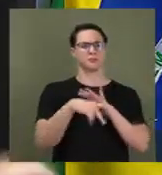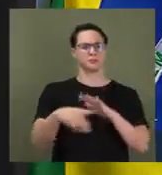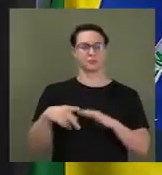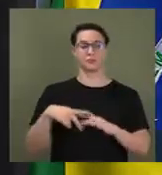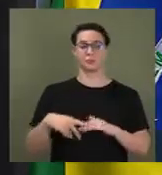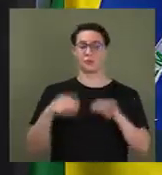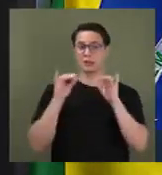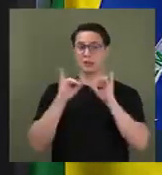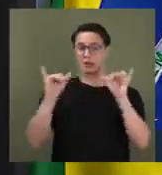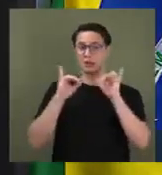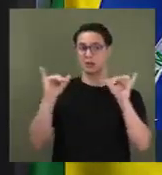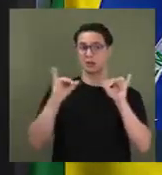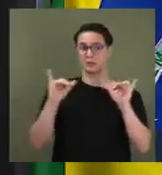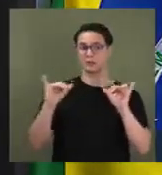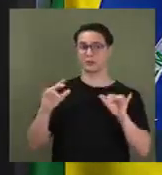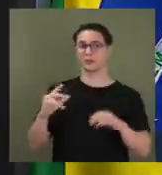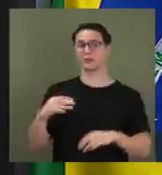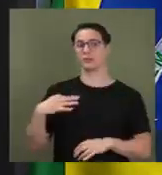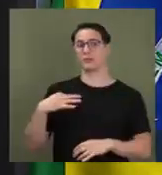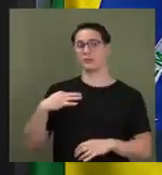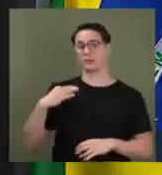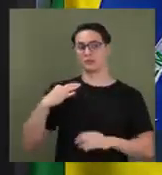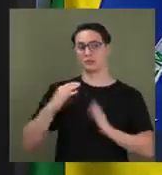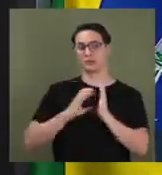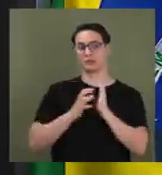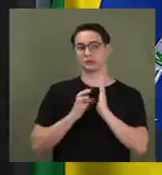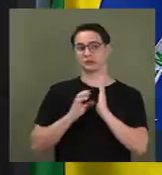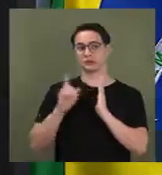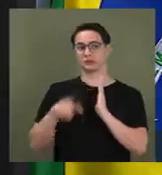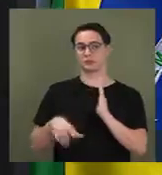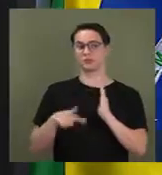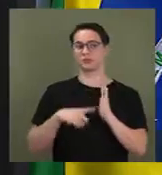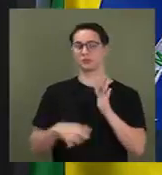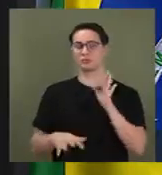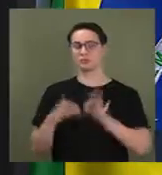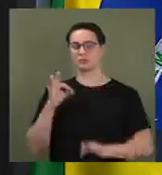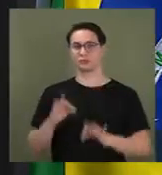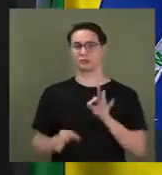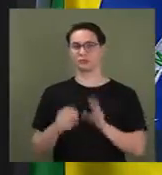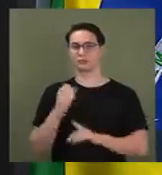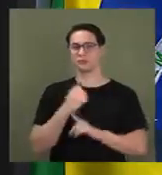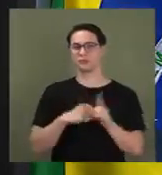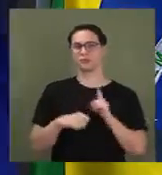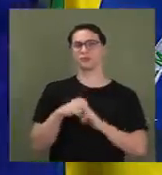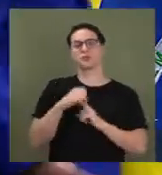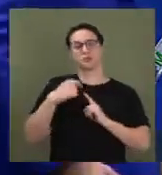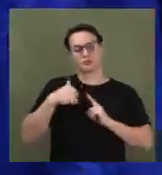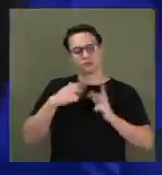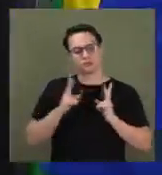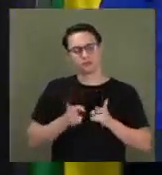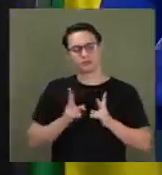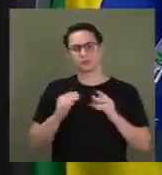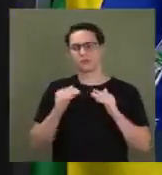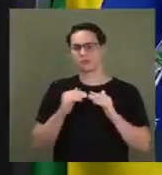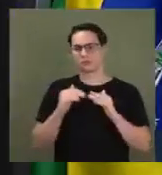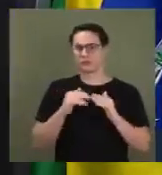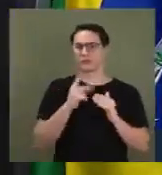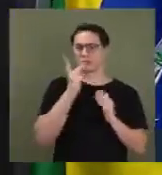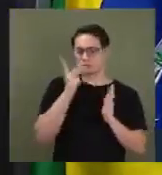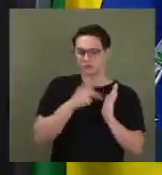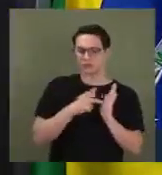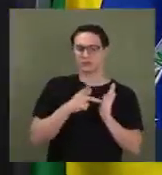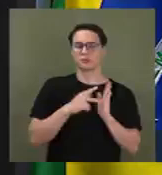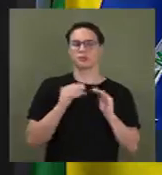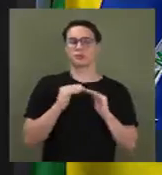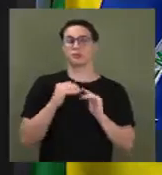de Campanha e do Fundo Partidário faz justiça social. Eu sempre defendi o fundo e não nego. Porque antes,